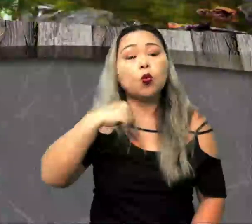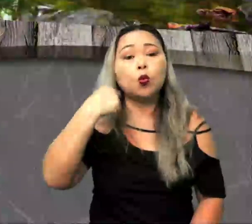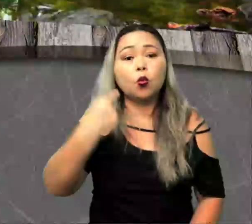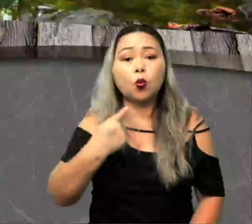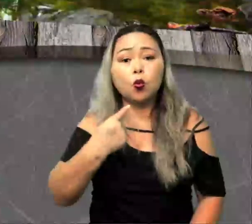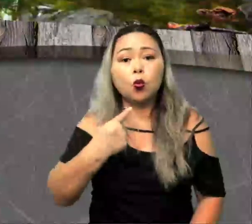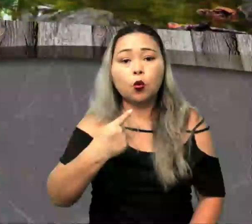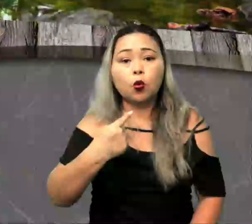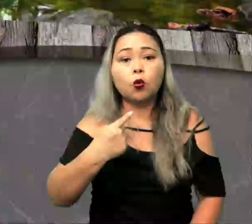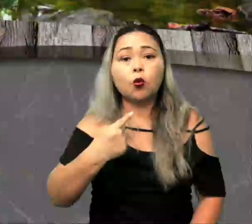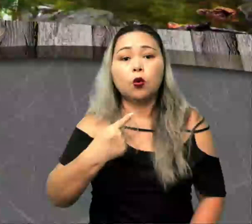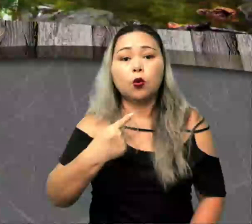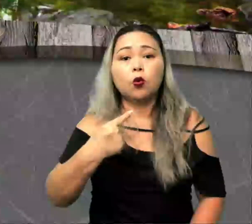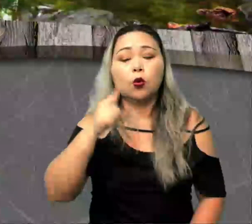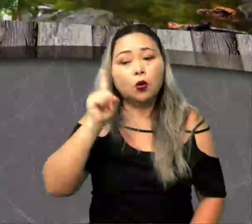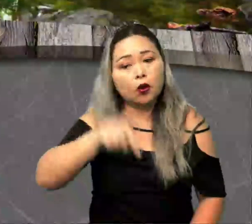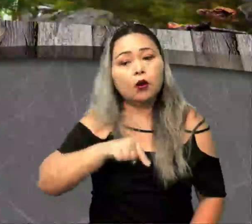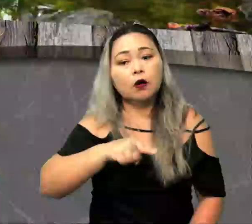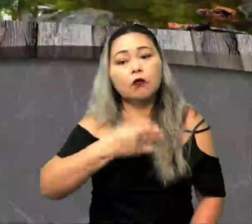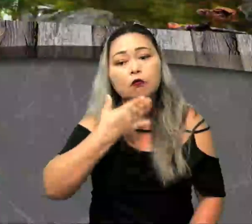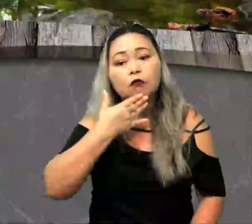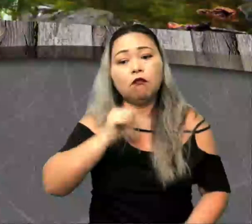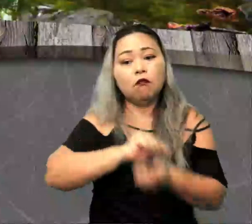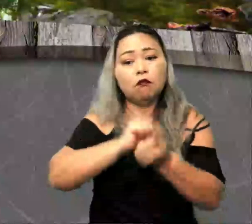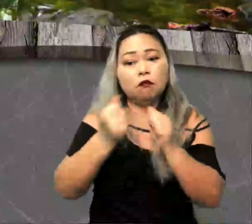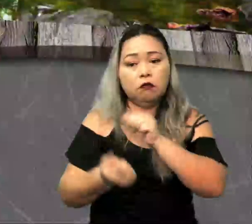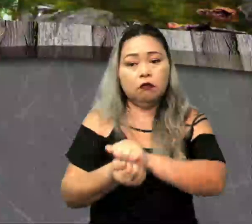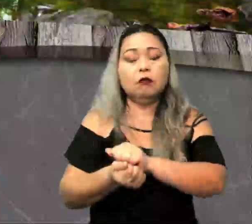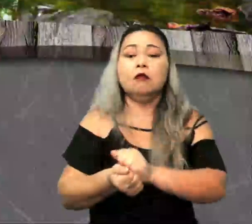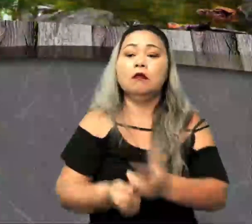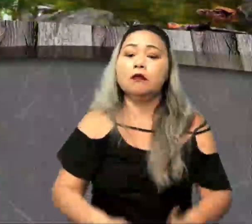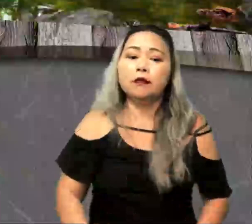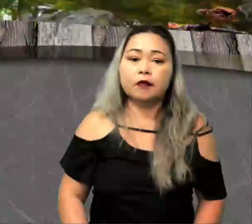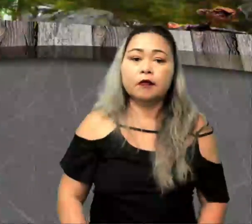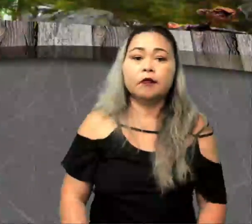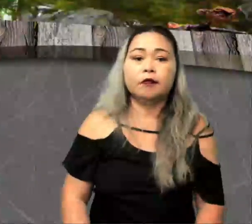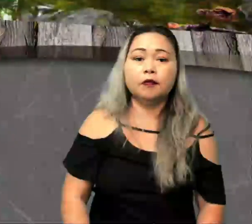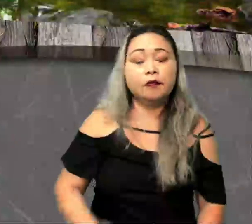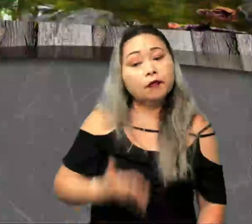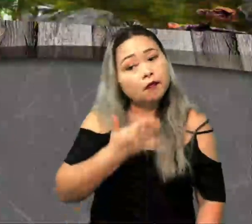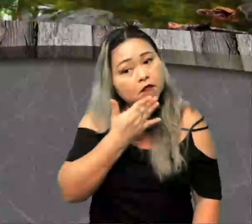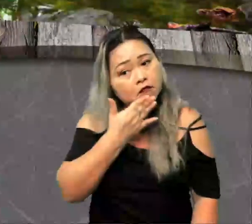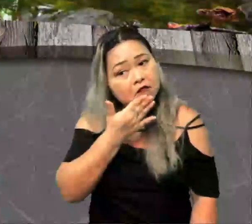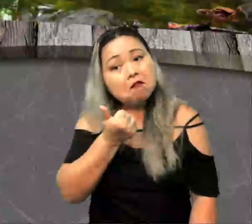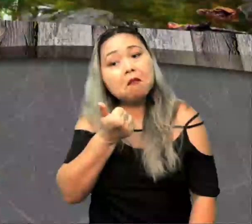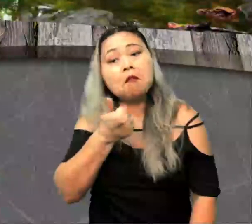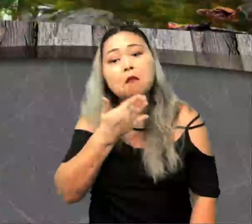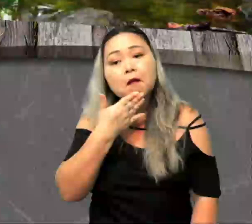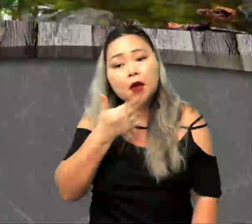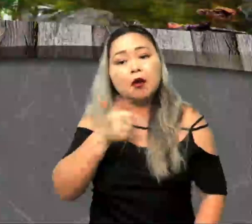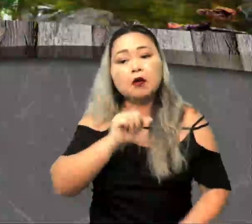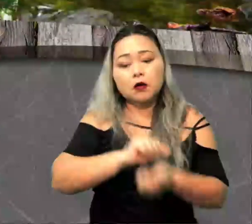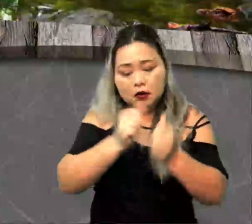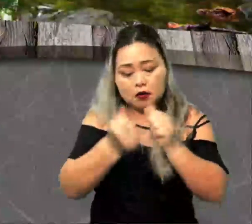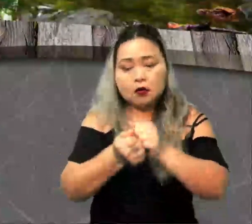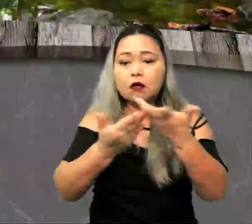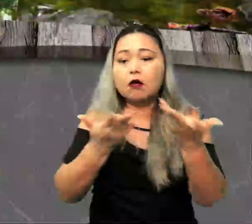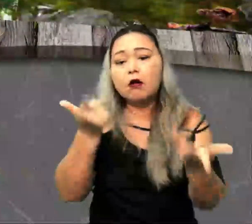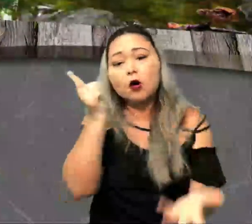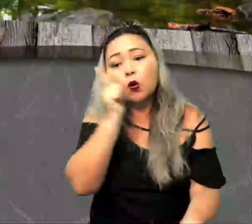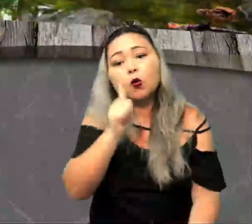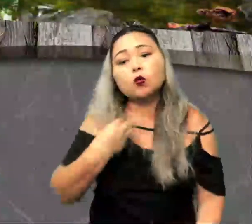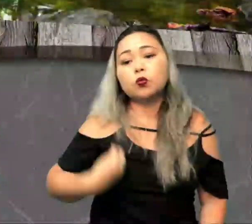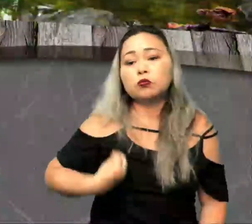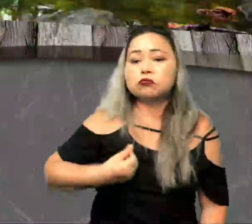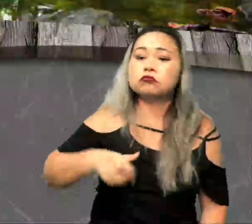torna mais, é isso mesmo, melhor adaptado, tá? Quem for mais bem adaptado, obviamente, vai conseguir sobreviver por